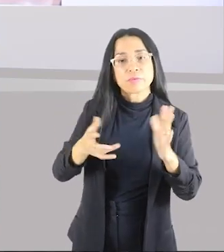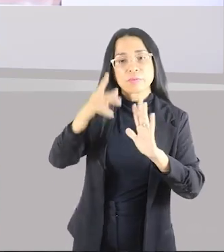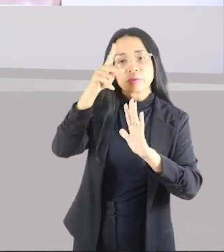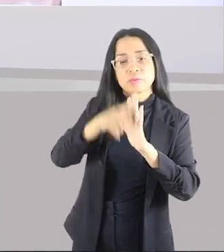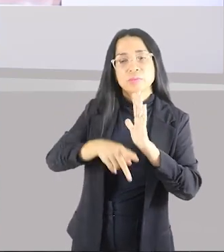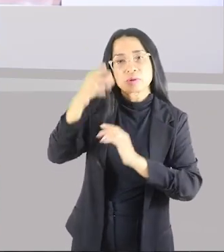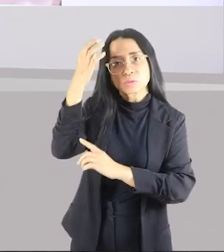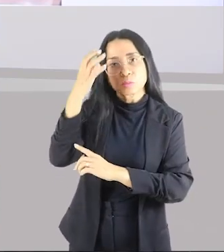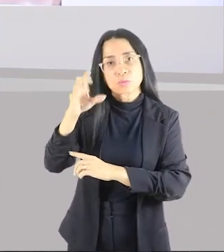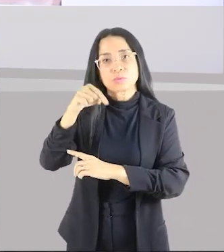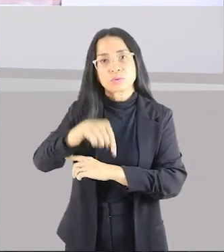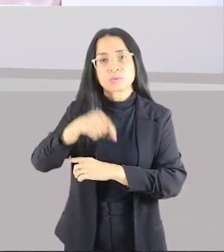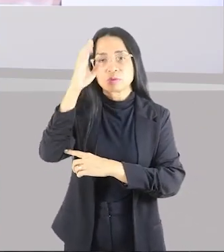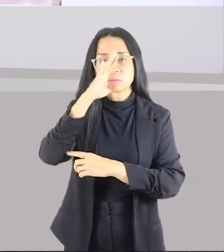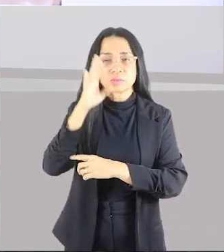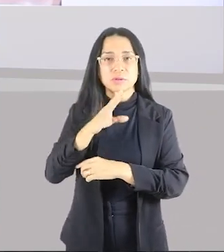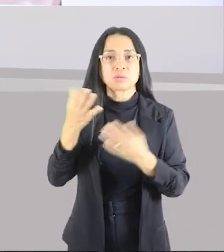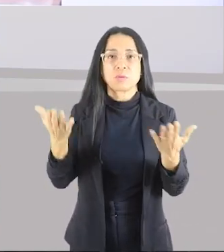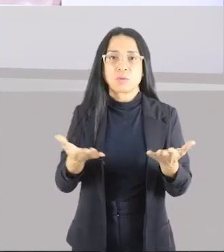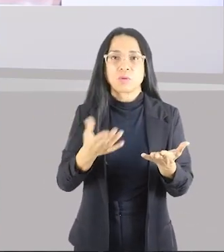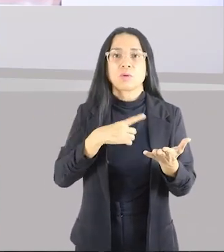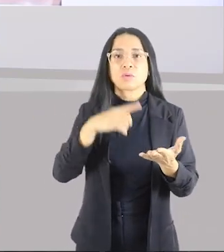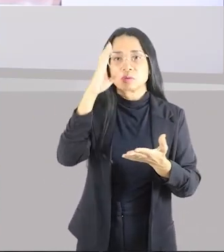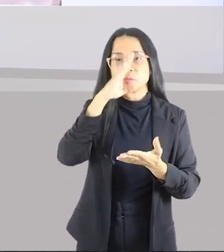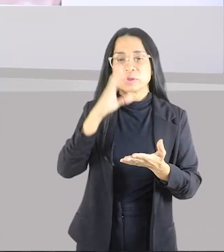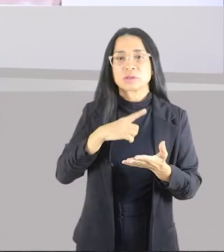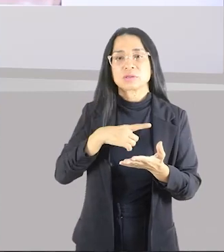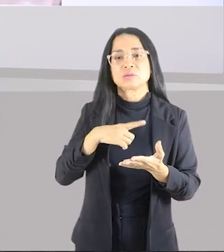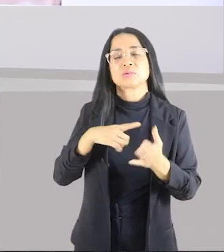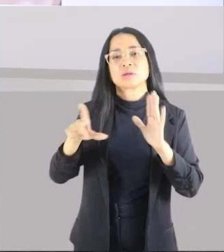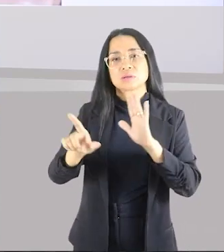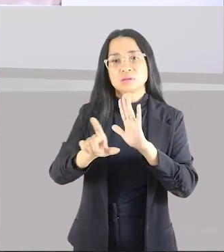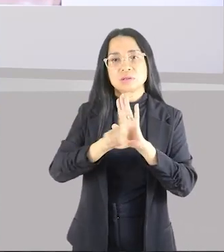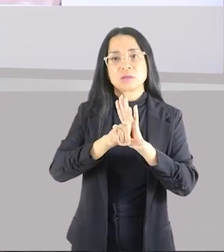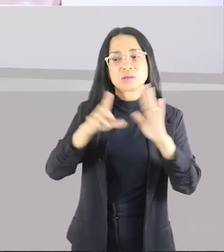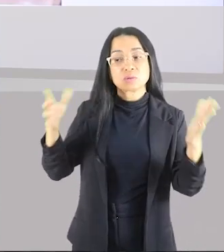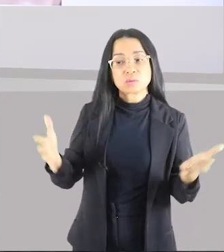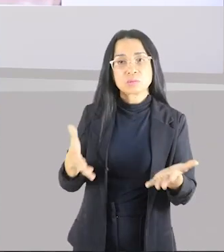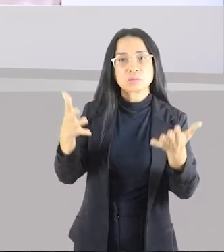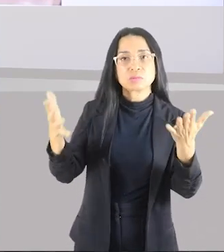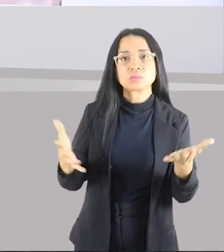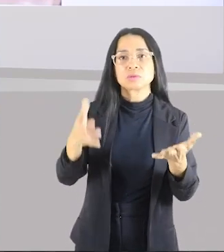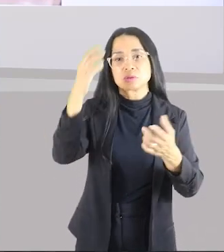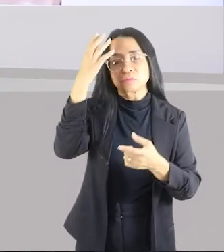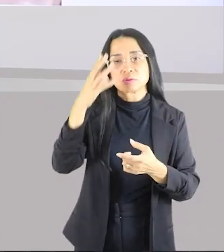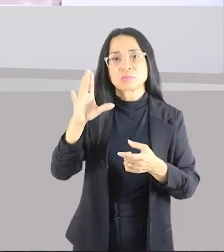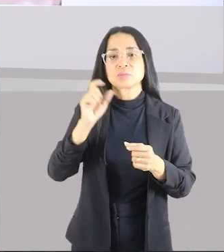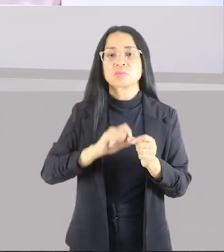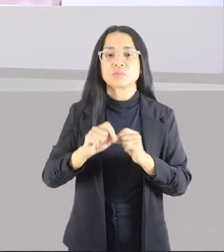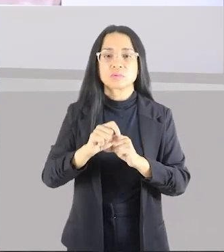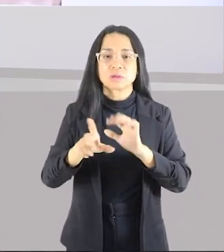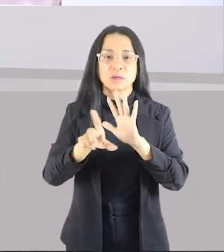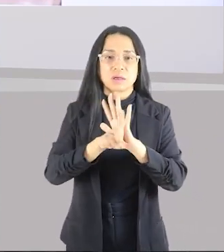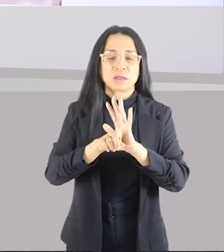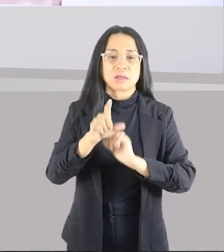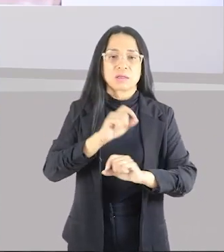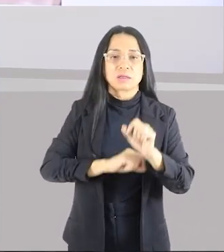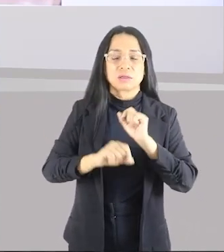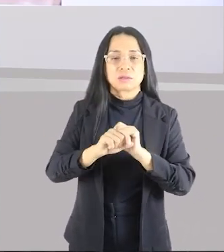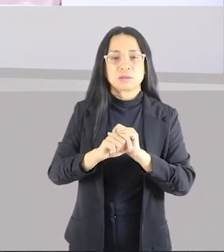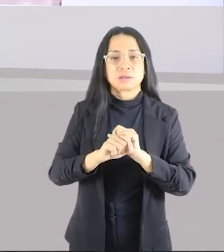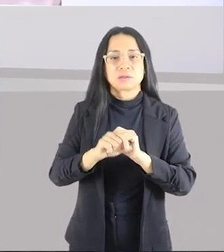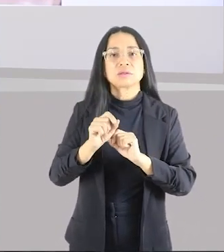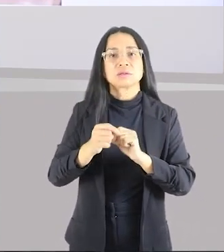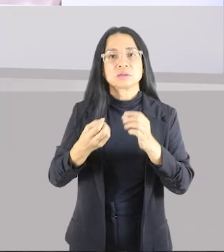Brasil. Hoje o Brasil conta com grandes leis de incentivo à cultura, inclusive a lei